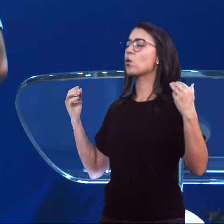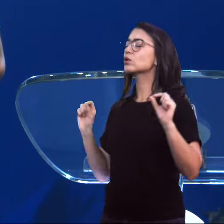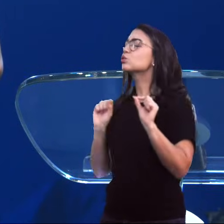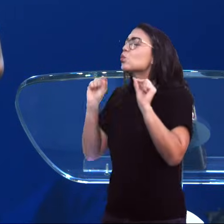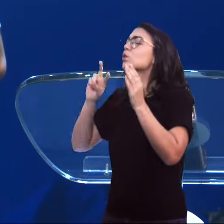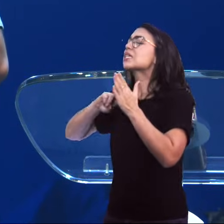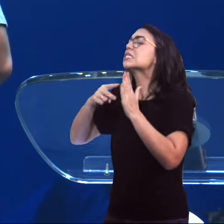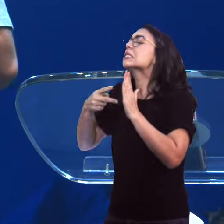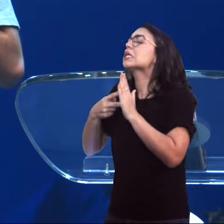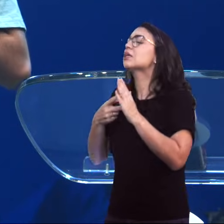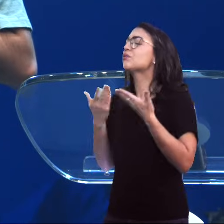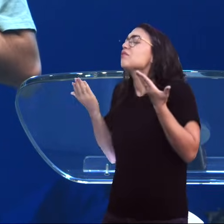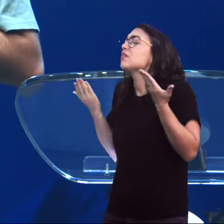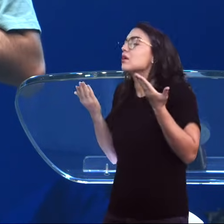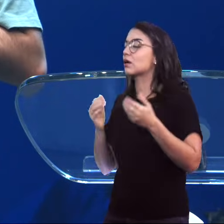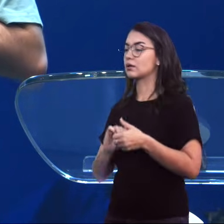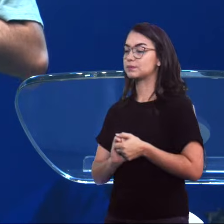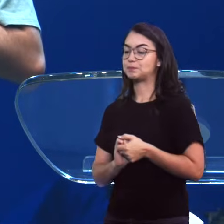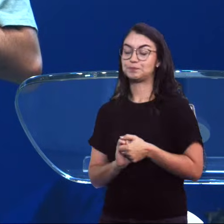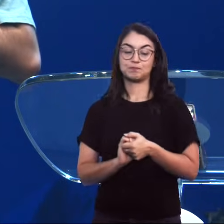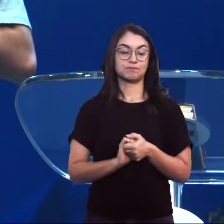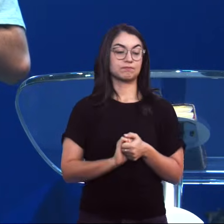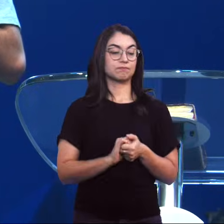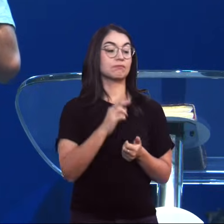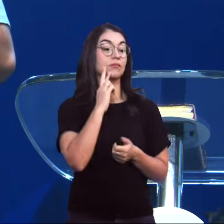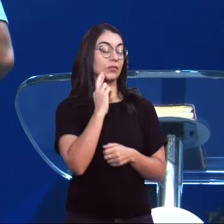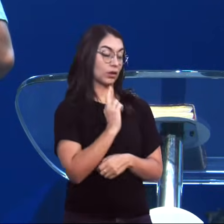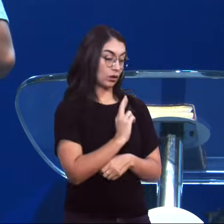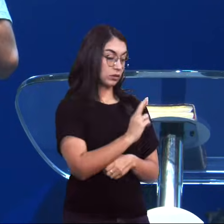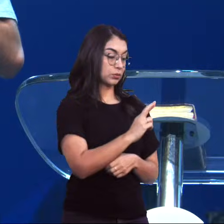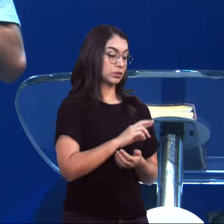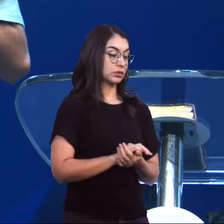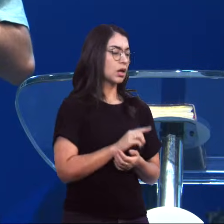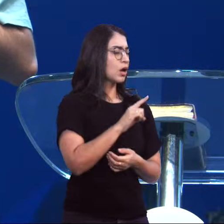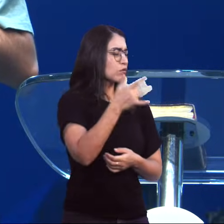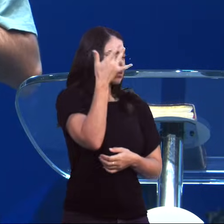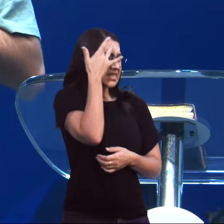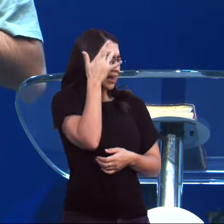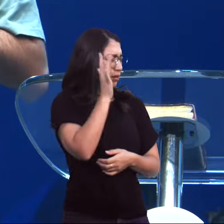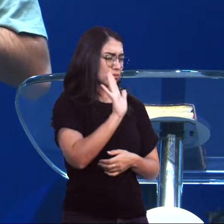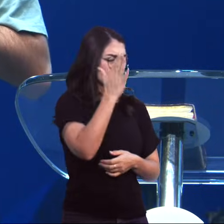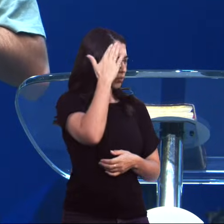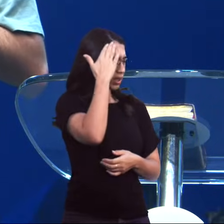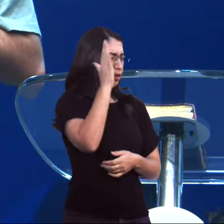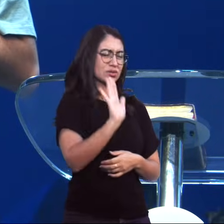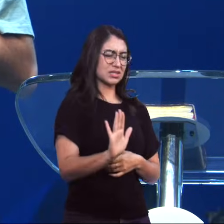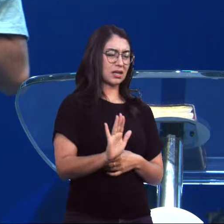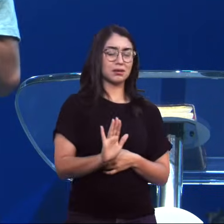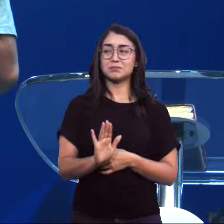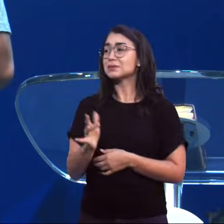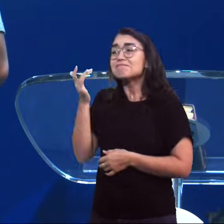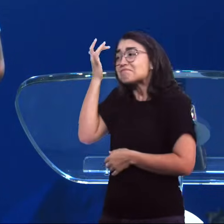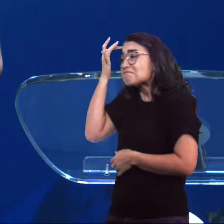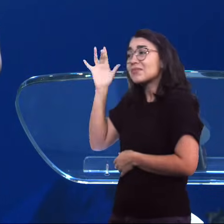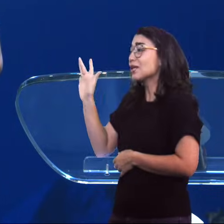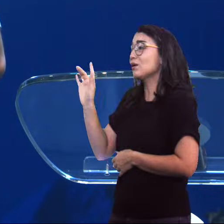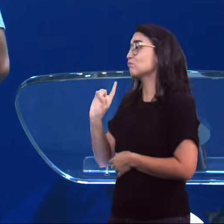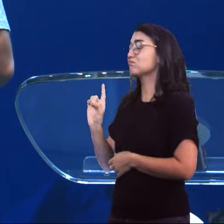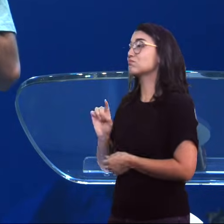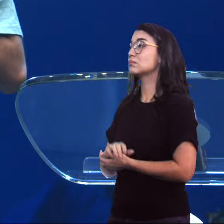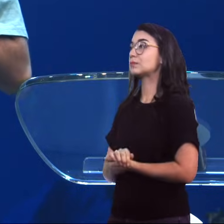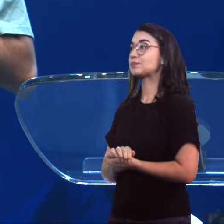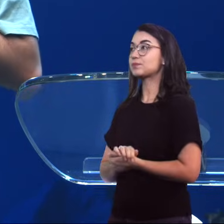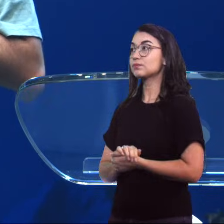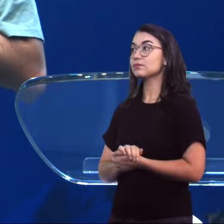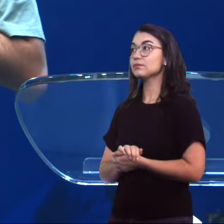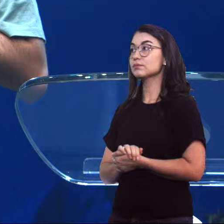que significa isso, meu senhor? E o anjo me respondeu: você não sabe? Não, meu senhor, respondi. Então